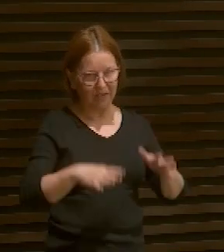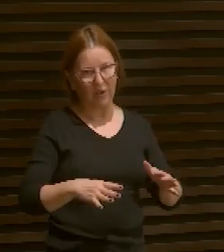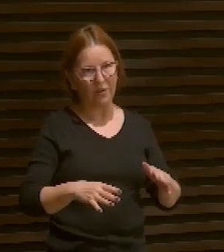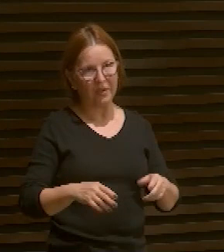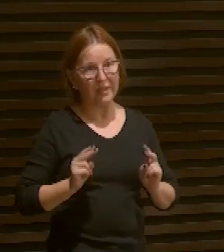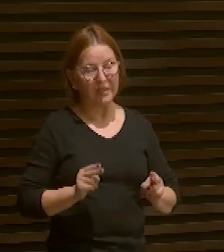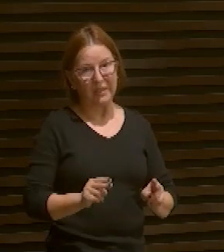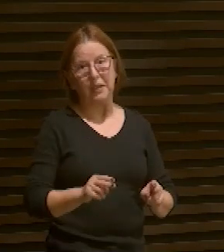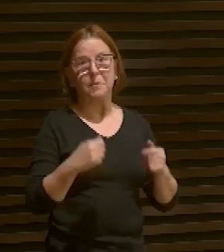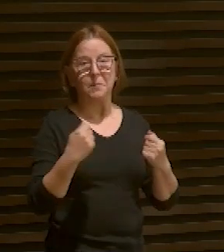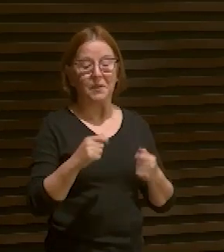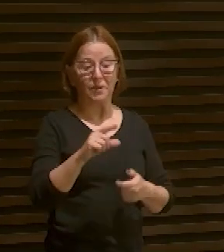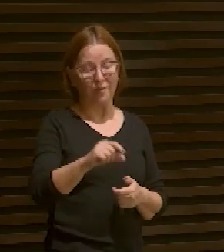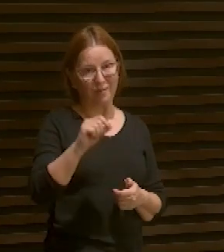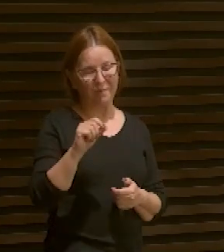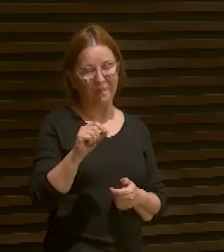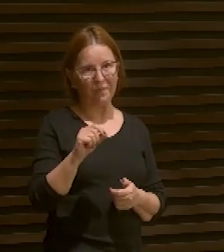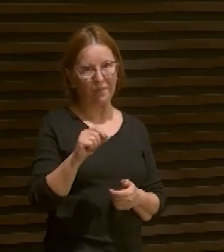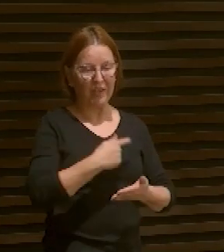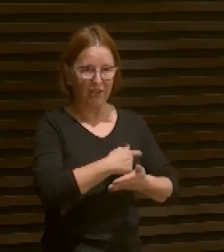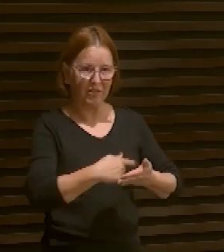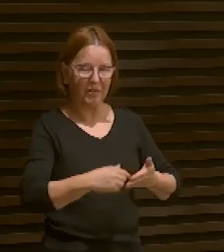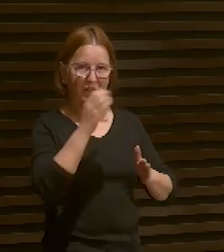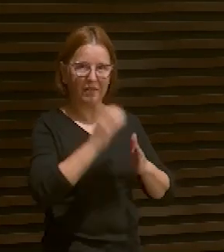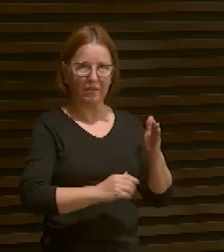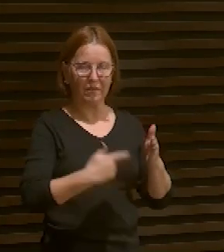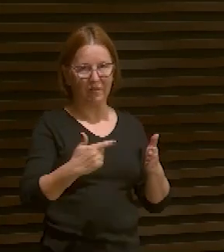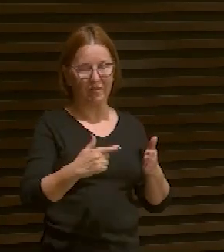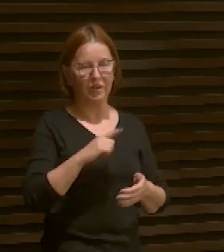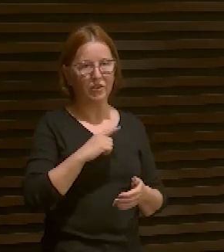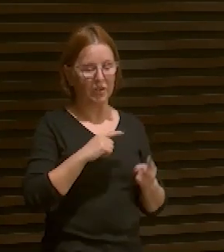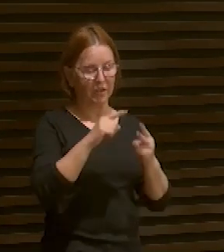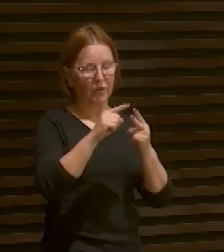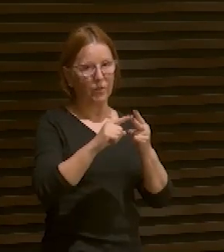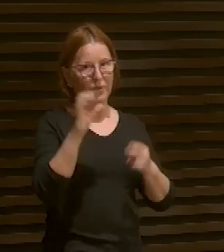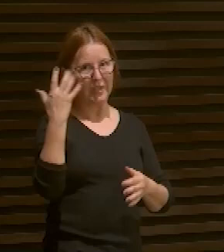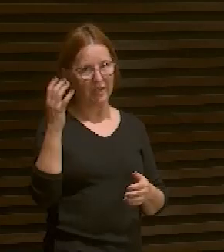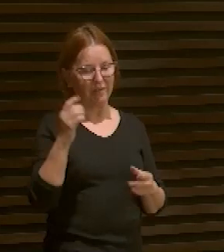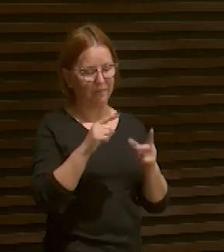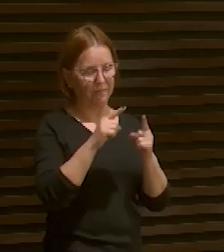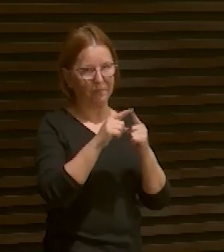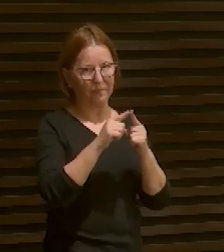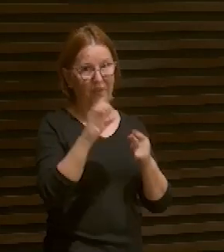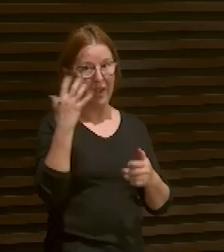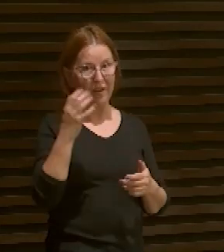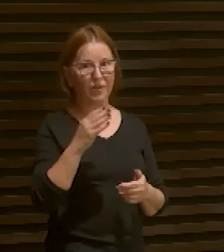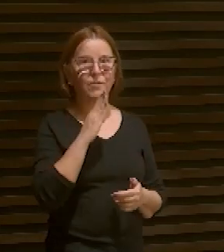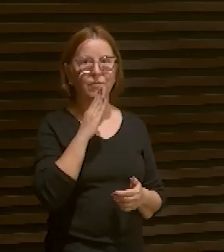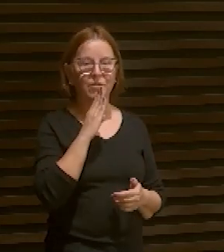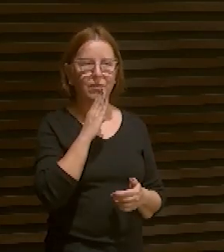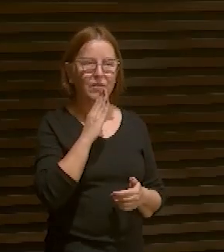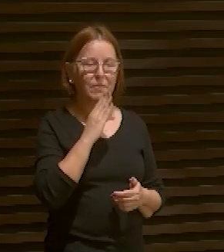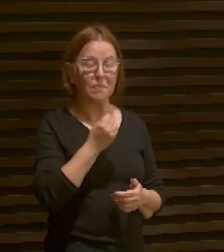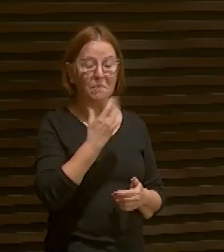ser tomada. Em Gênesis 2, havia duas árvores, a árvore do conhecimento do bem e do mal e